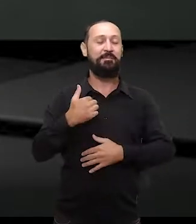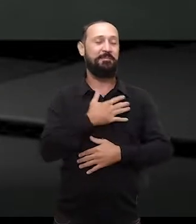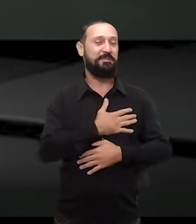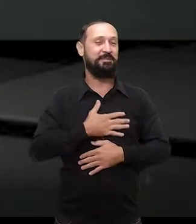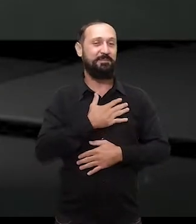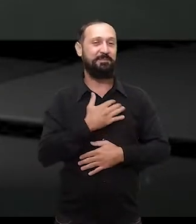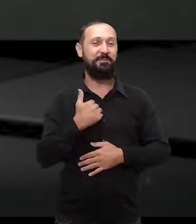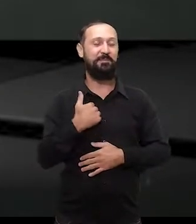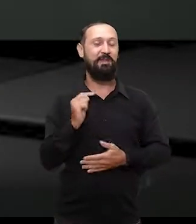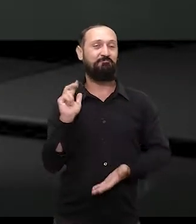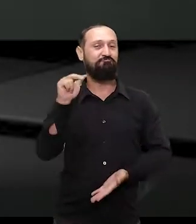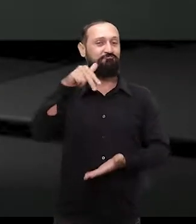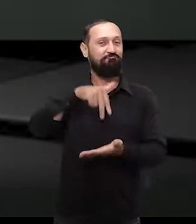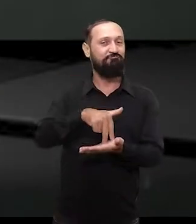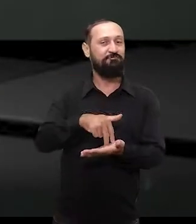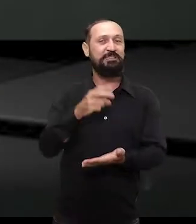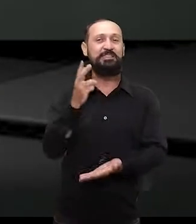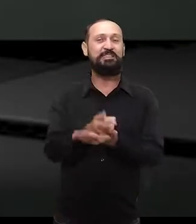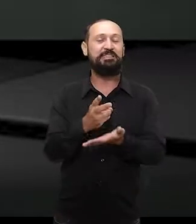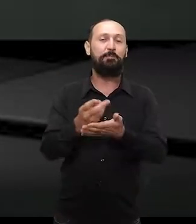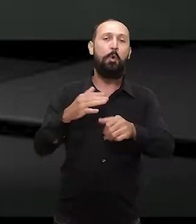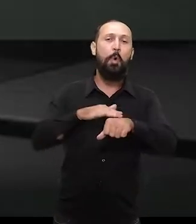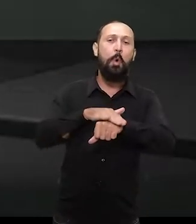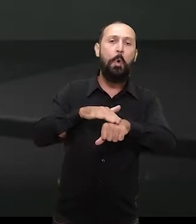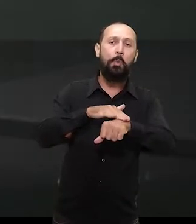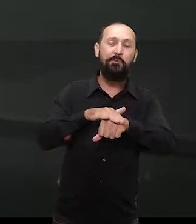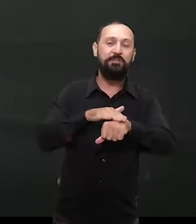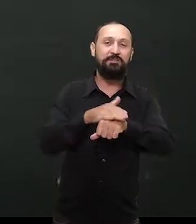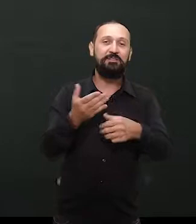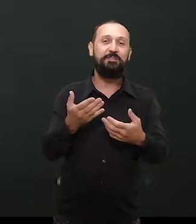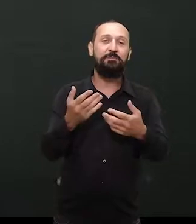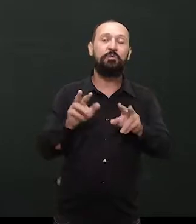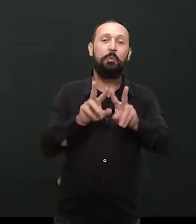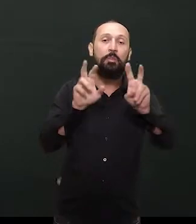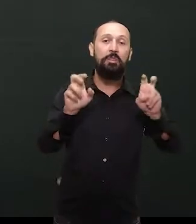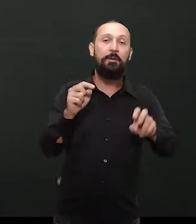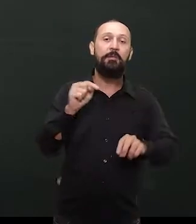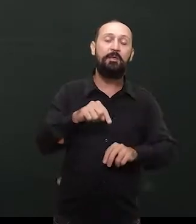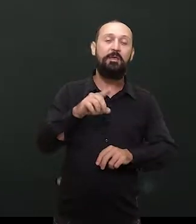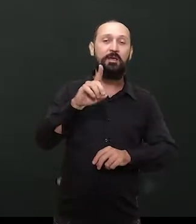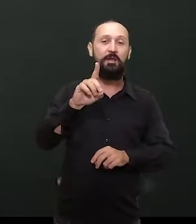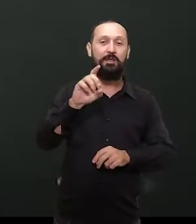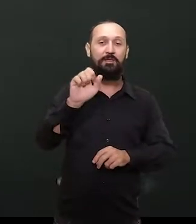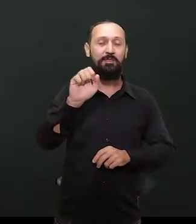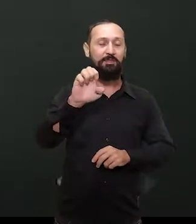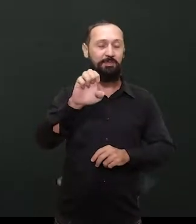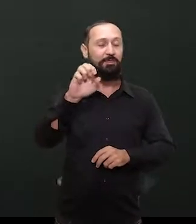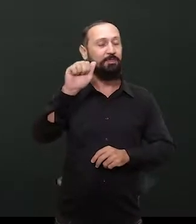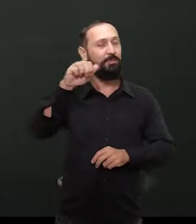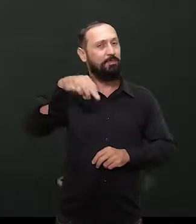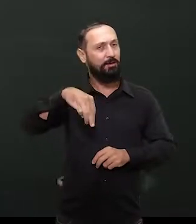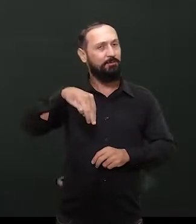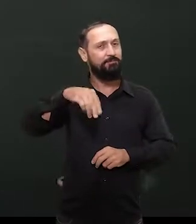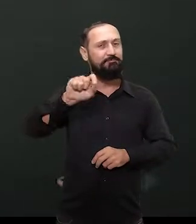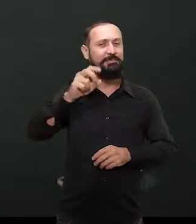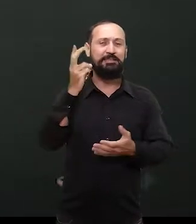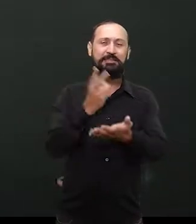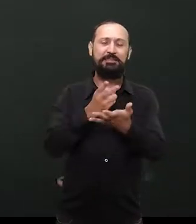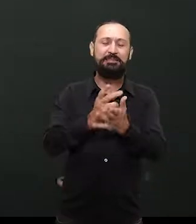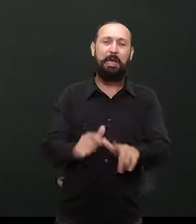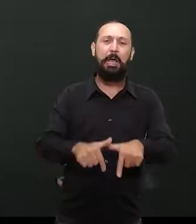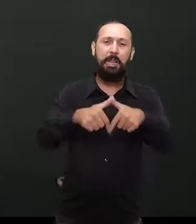satisfação tá estar aqui sempre falando um pouquinho dessa desse tema que adianta sempre tem em